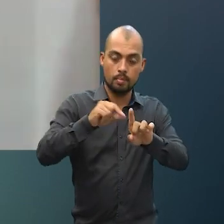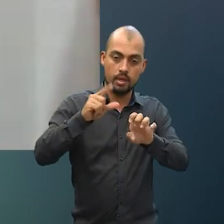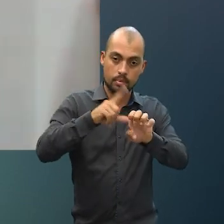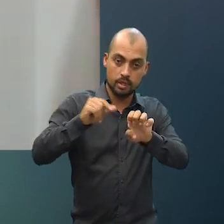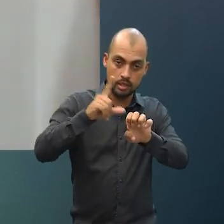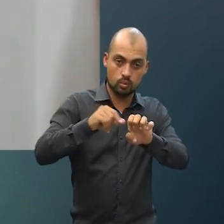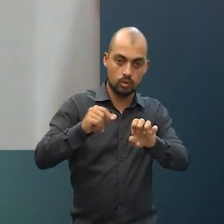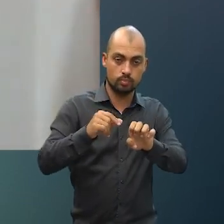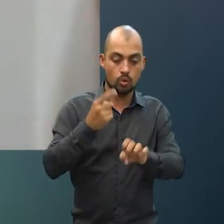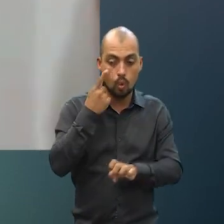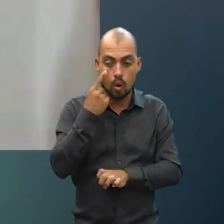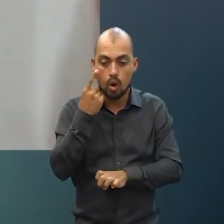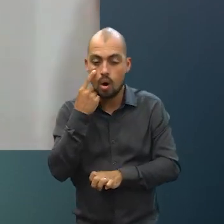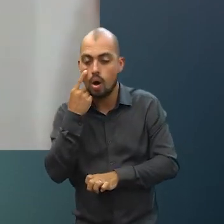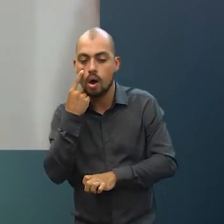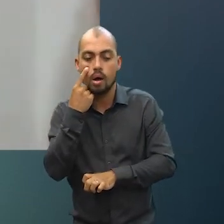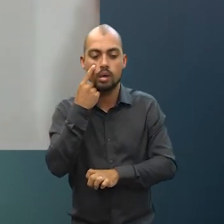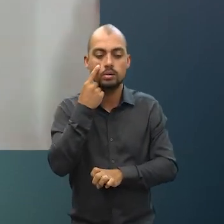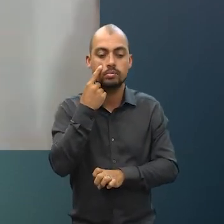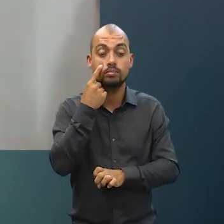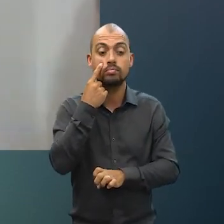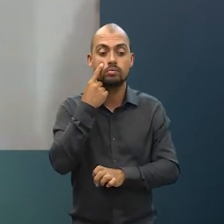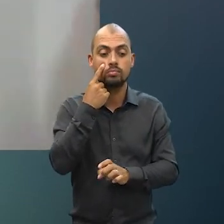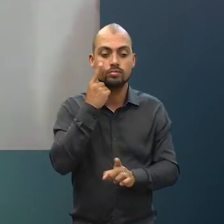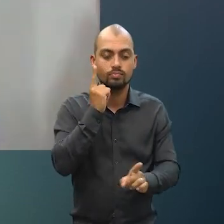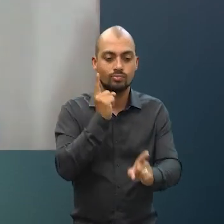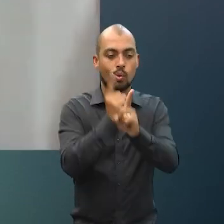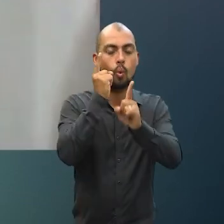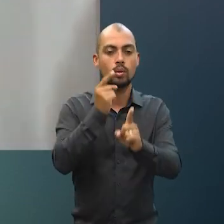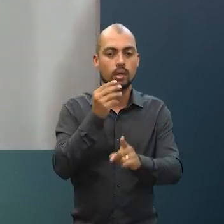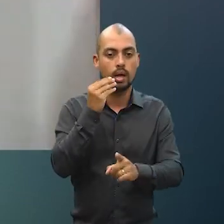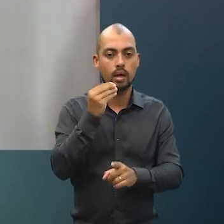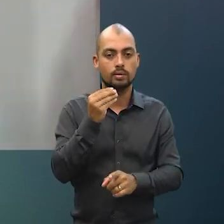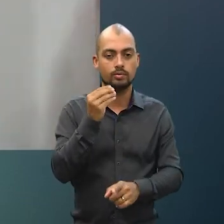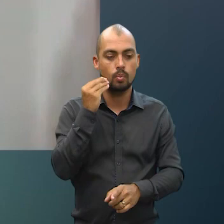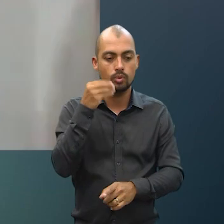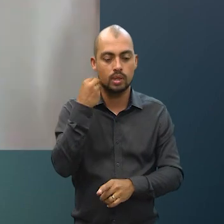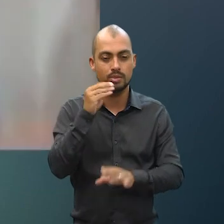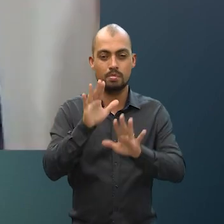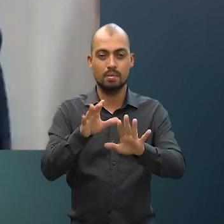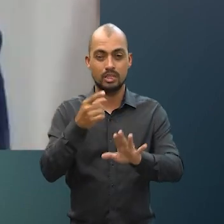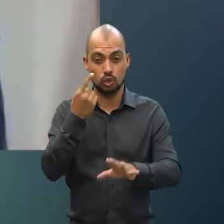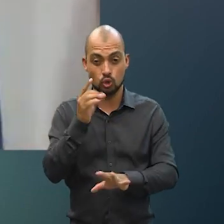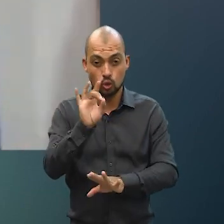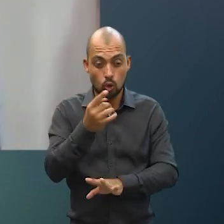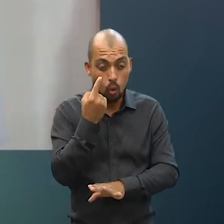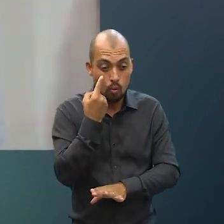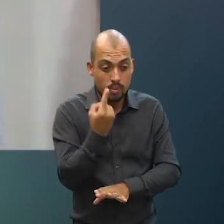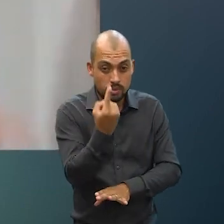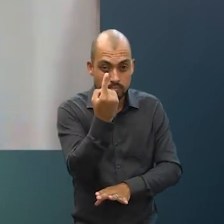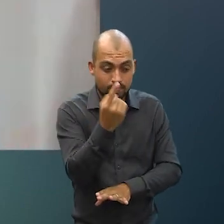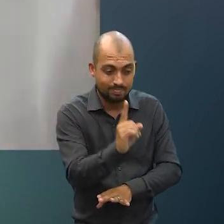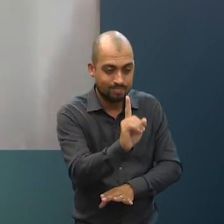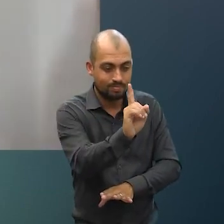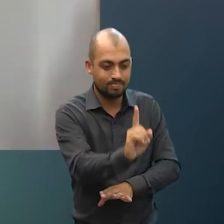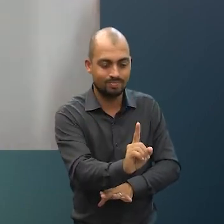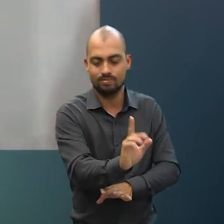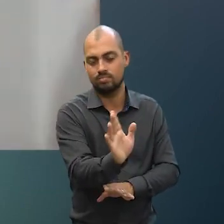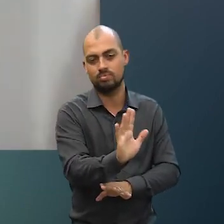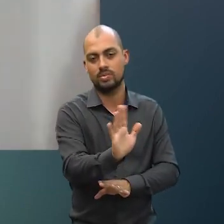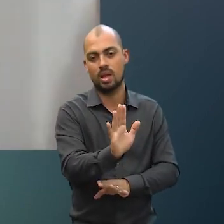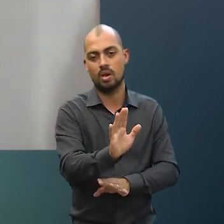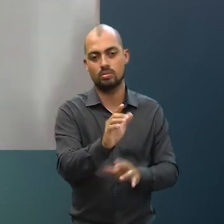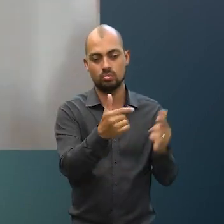de olhar para essas oportunidades que surgem, mas não ficar muito apegado a único produto, a